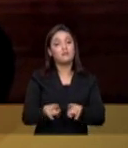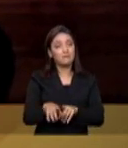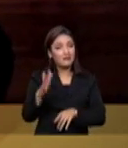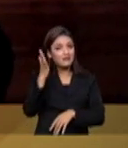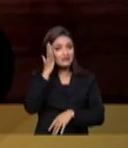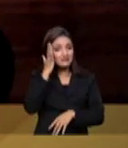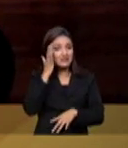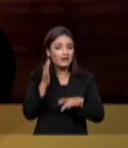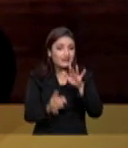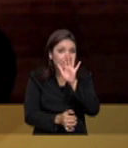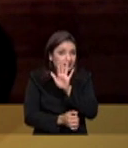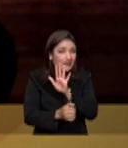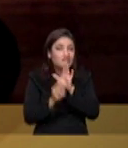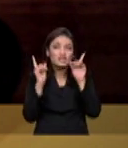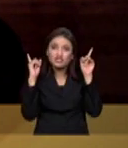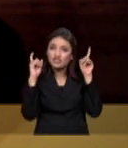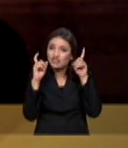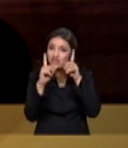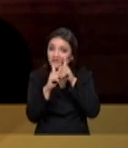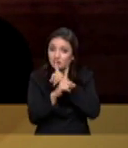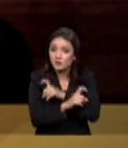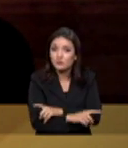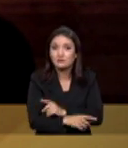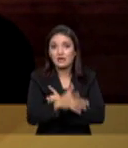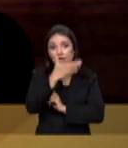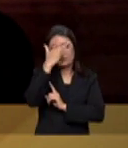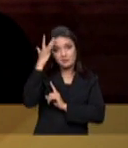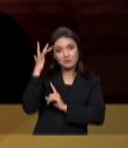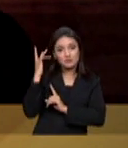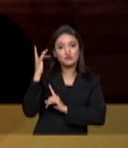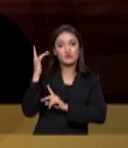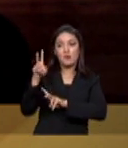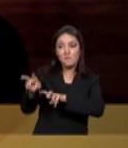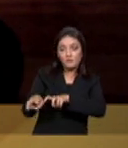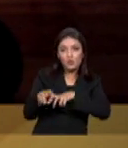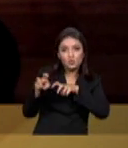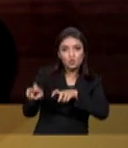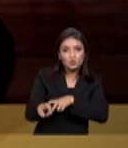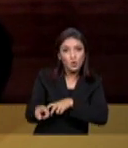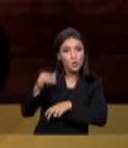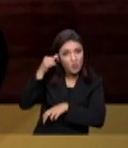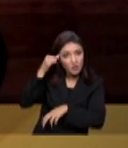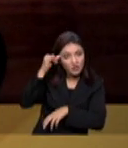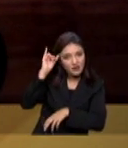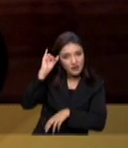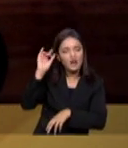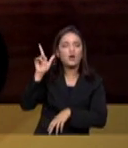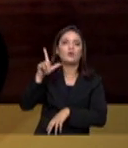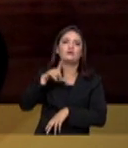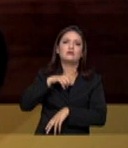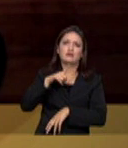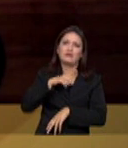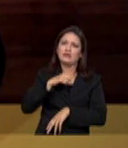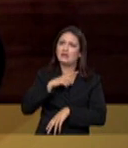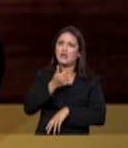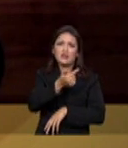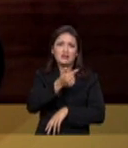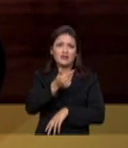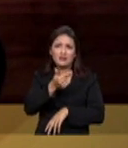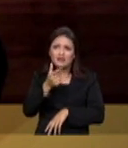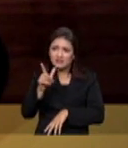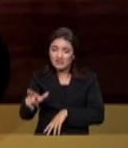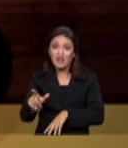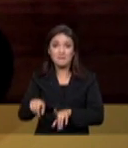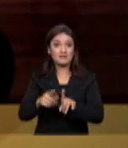Glam dificuldade dos Produtores Rurais de boa-fé no entanto